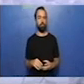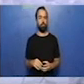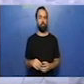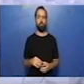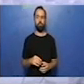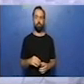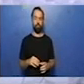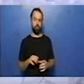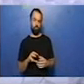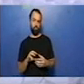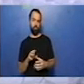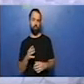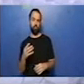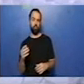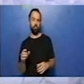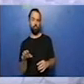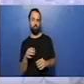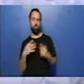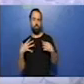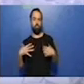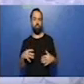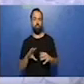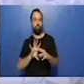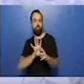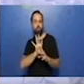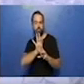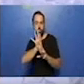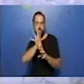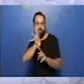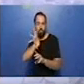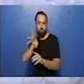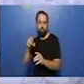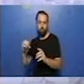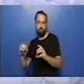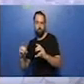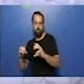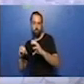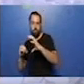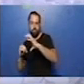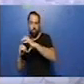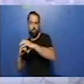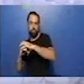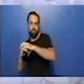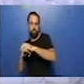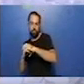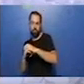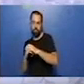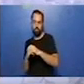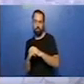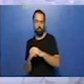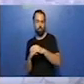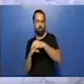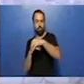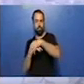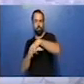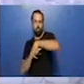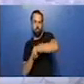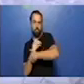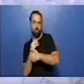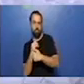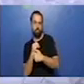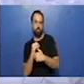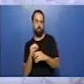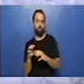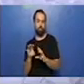inicialmente projetando o corpo dela para poder englobar essa célula bacteriana. Aqui já está englobado. O